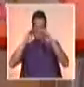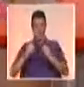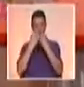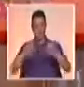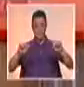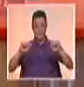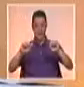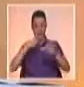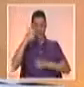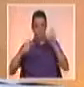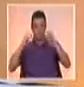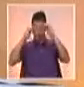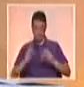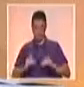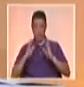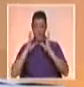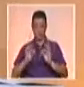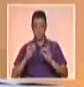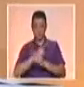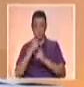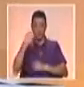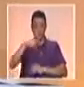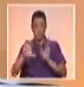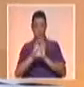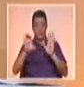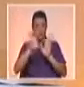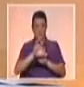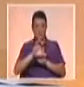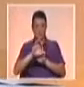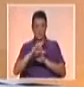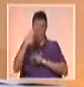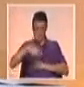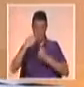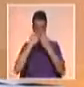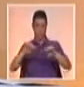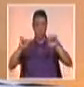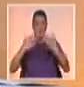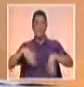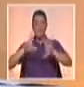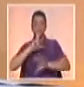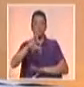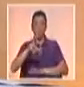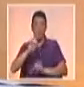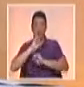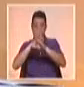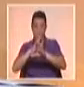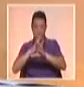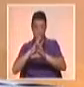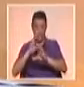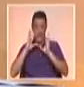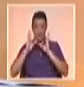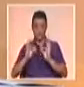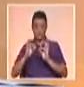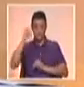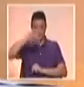destas pessoas, não é? Diminui. Bastante. Que têm todas as condições para serem autónomas. Não tem a resposta do lado de fora. Exato. É isso.